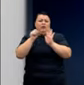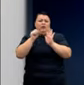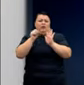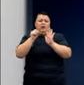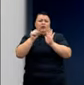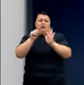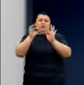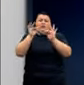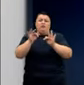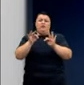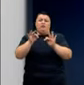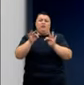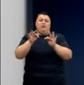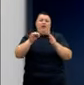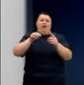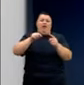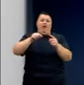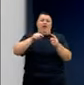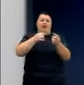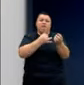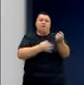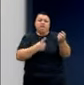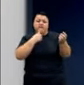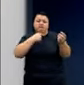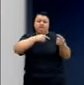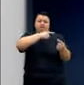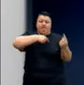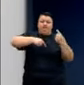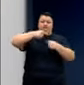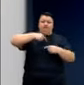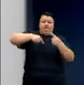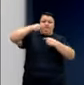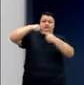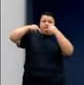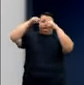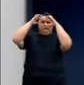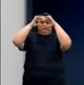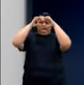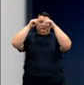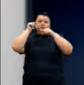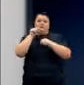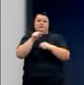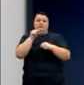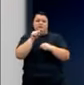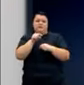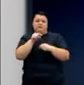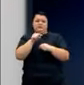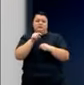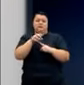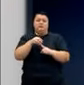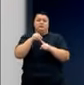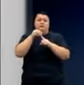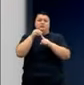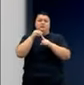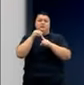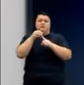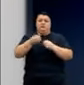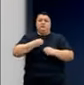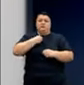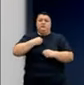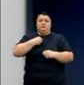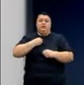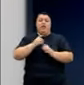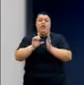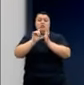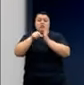cérebro. Isso é incompatível com a vida, né, que é irreversível e definitivo, infelizmente. Então, após